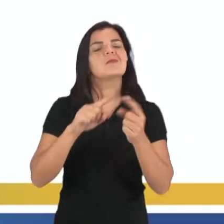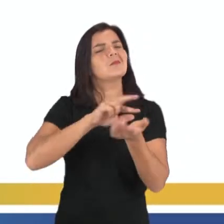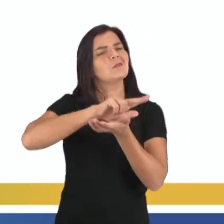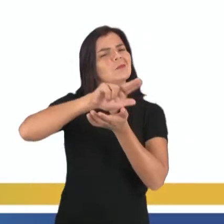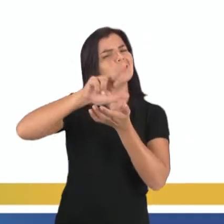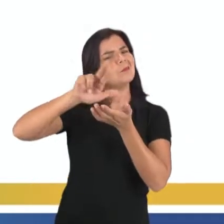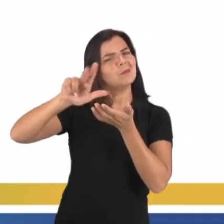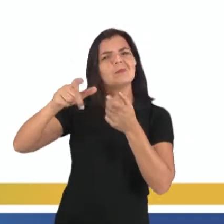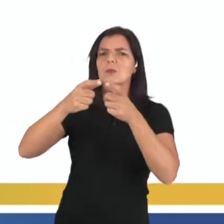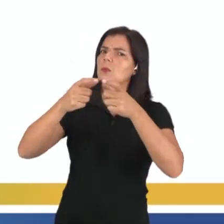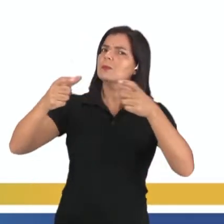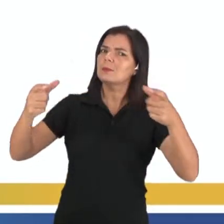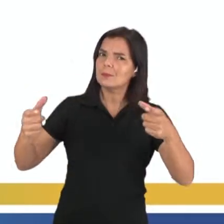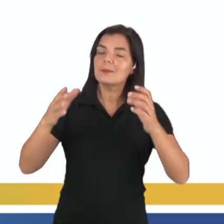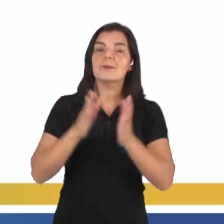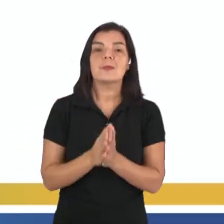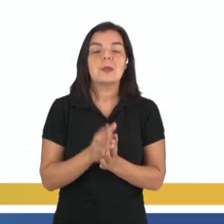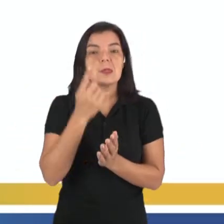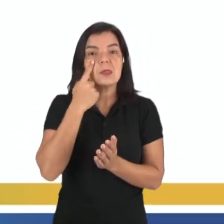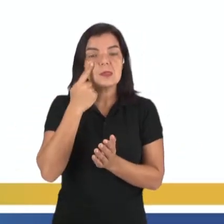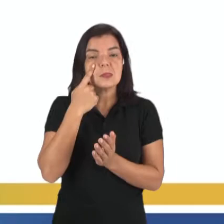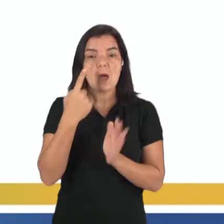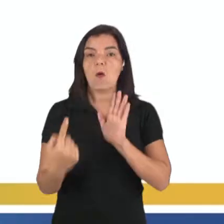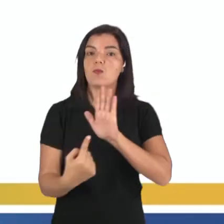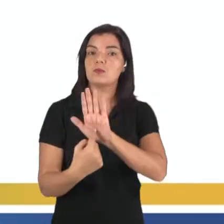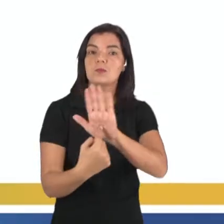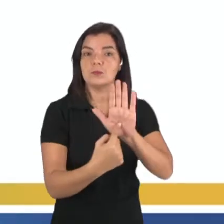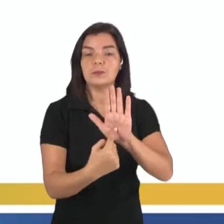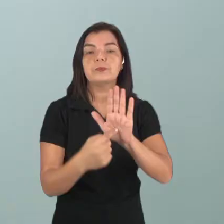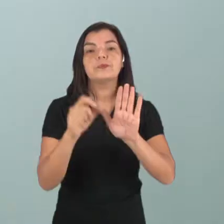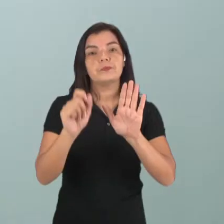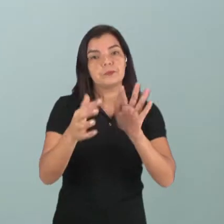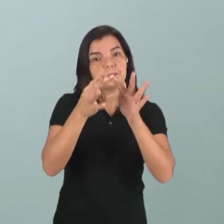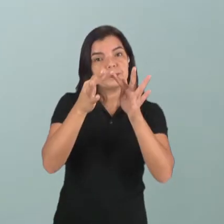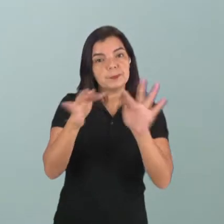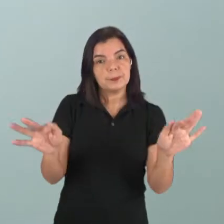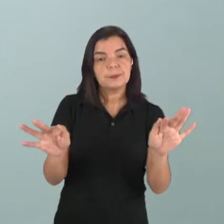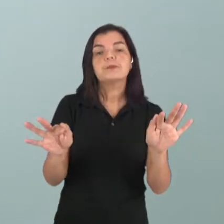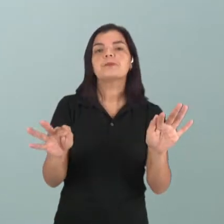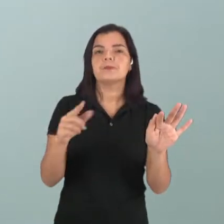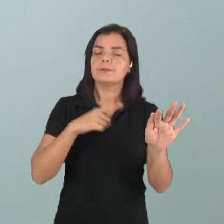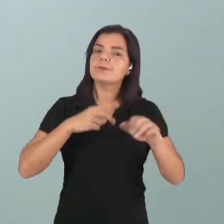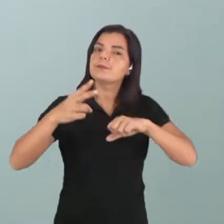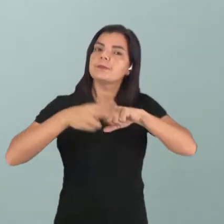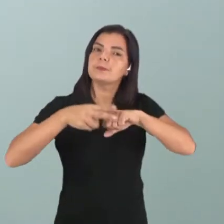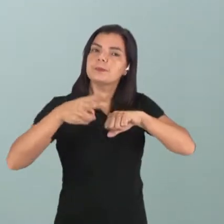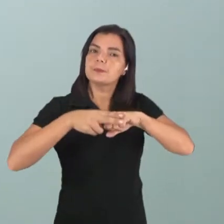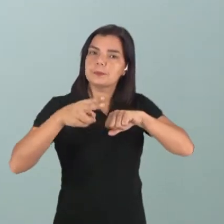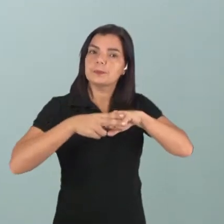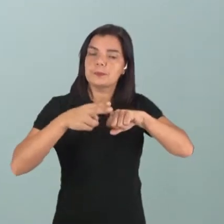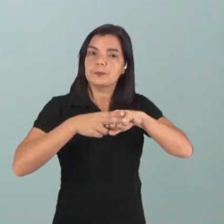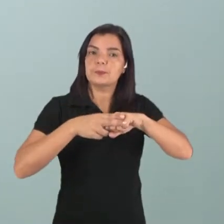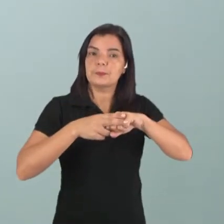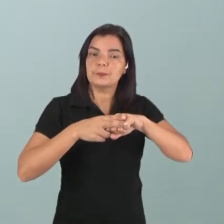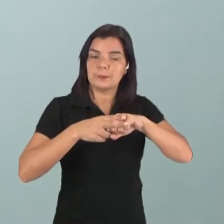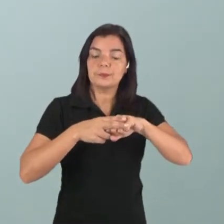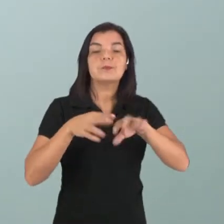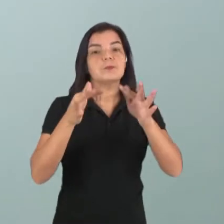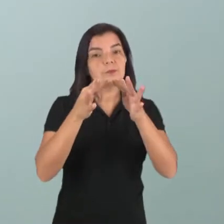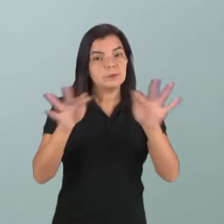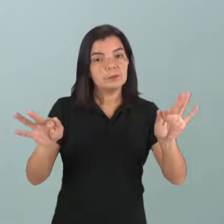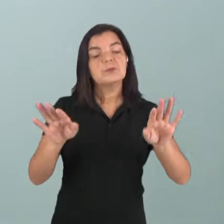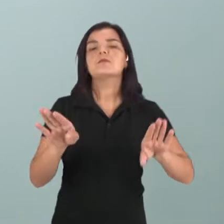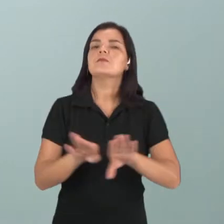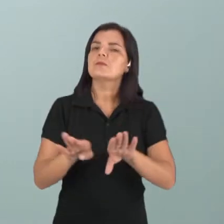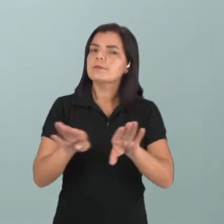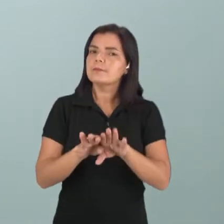muito genérico, muito amplo. Então, à frente, eu tenho uma frase que tem verbo, né, uma extensão aí oracional,